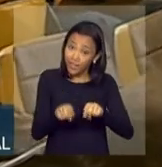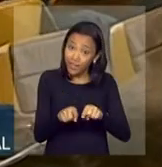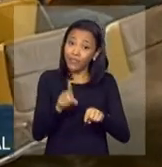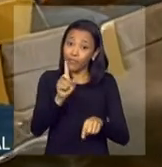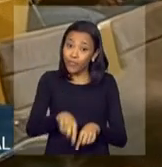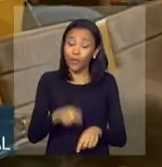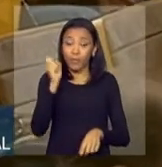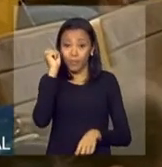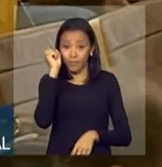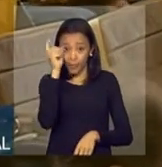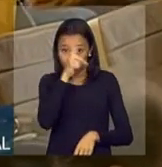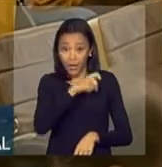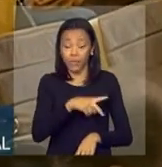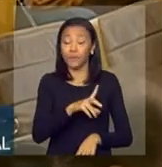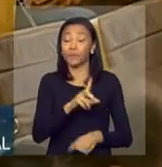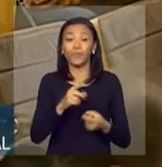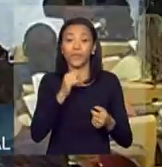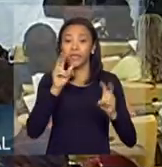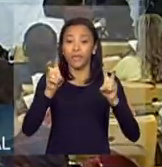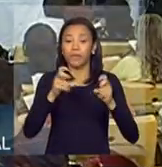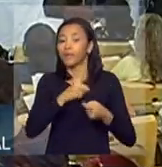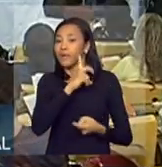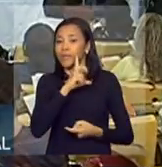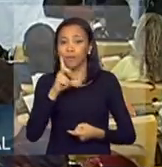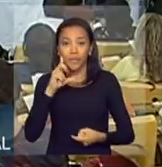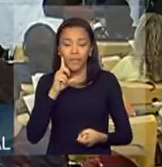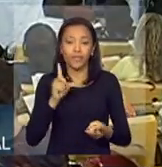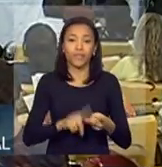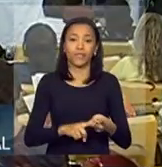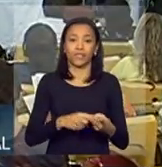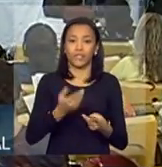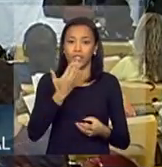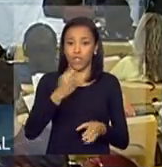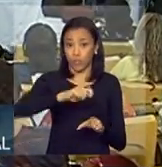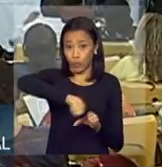questão dos restaurantes e das cozinhas comunitárias,